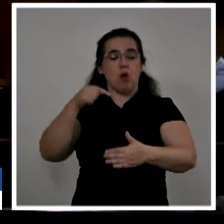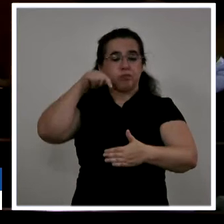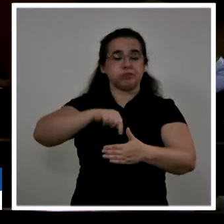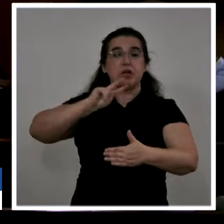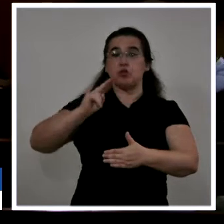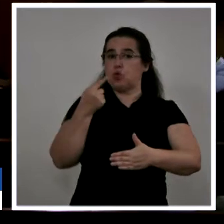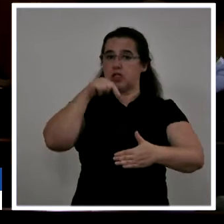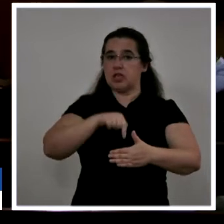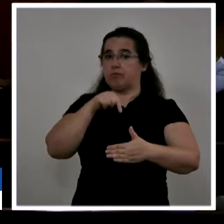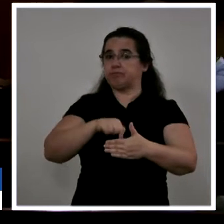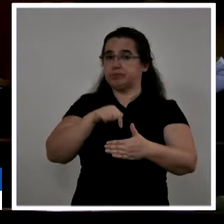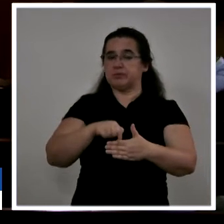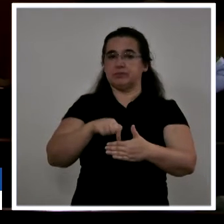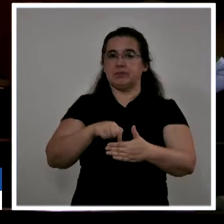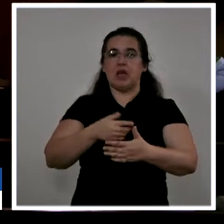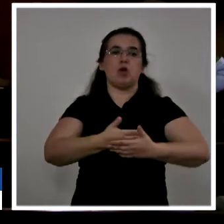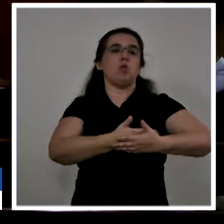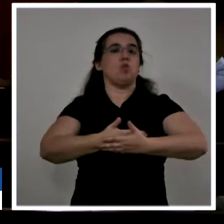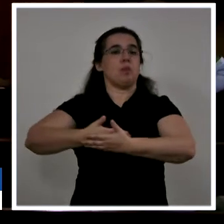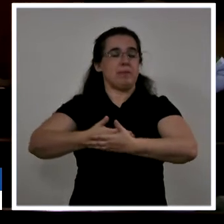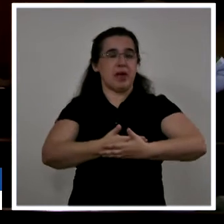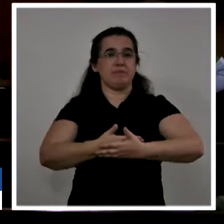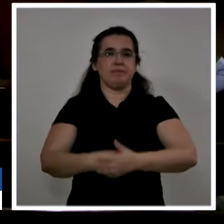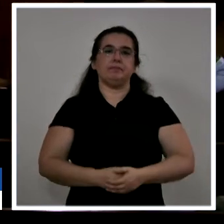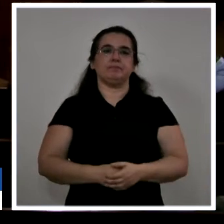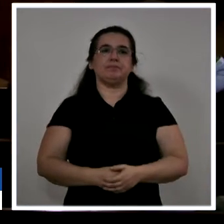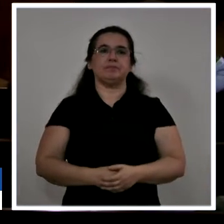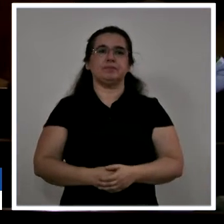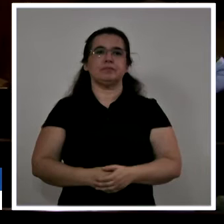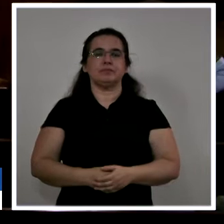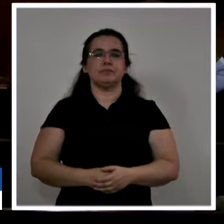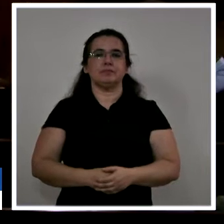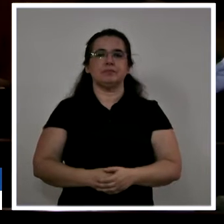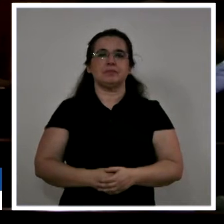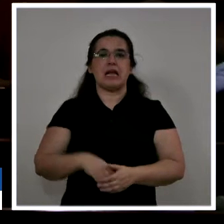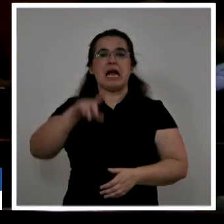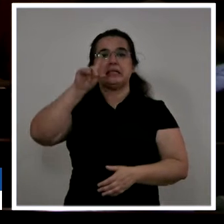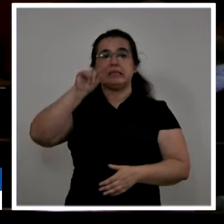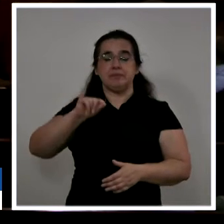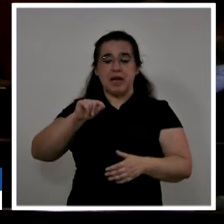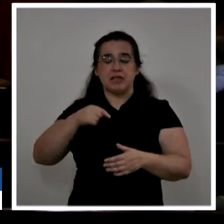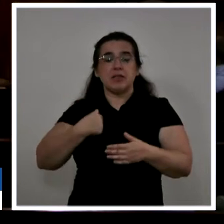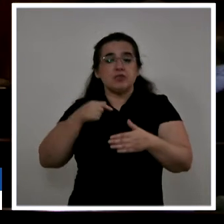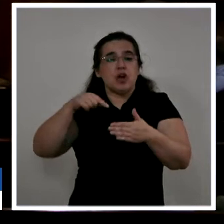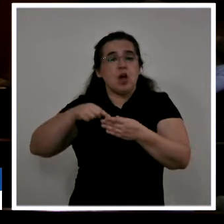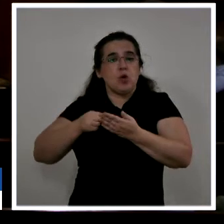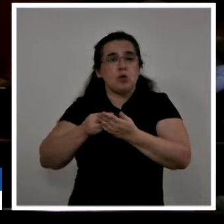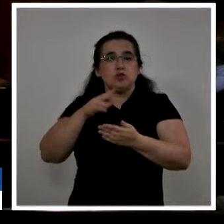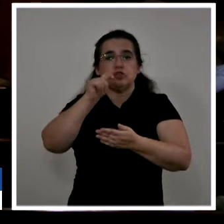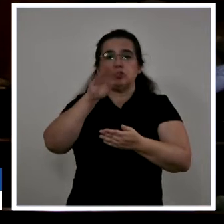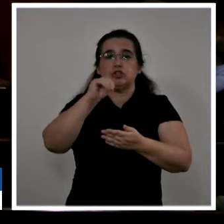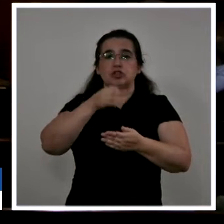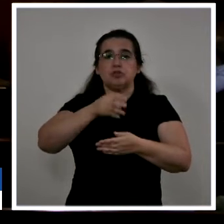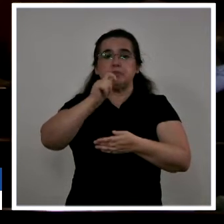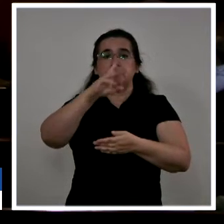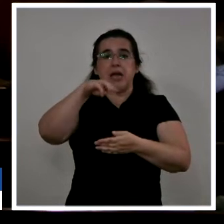corpo. Because there's the baby. Porque temos o bebê. And then there's the sperm or eggs in that baby for the